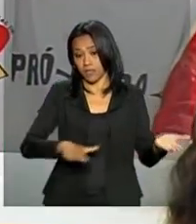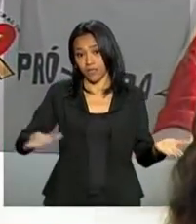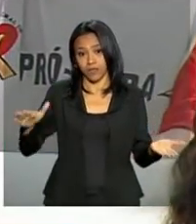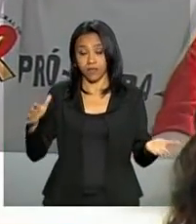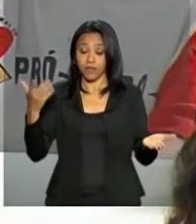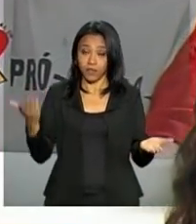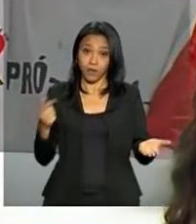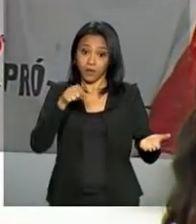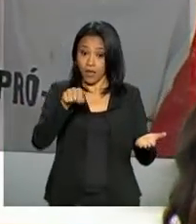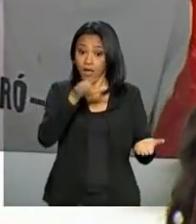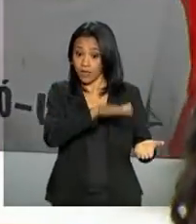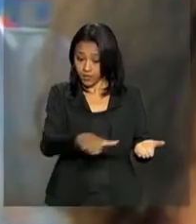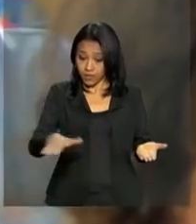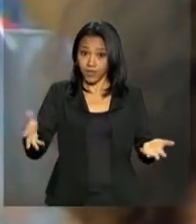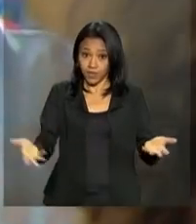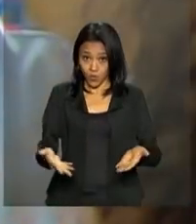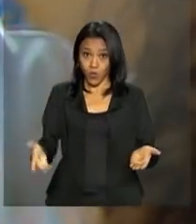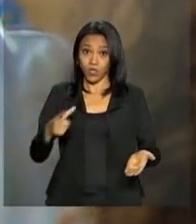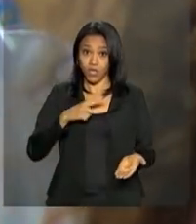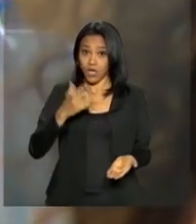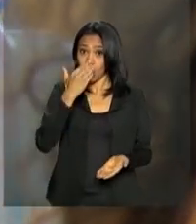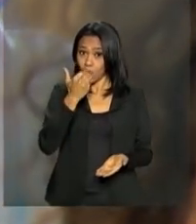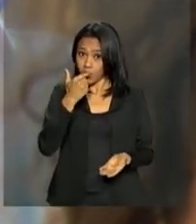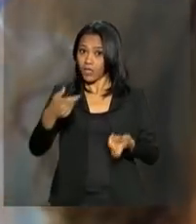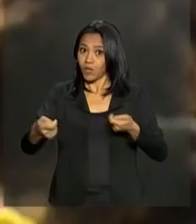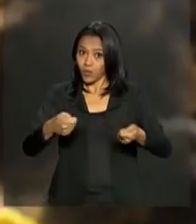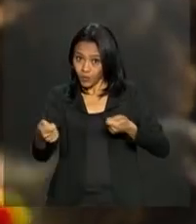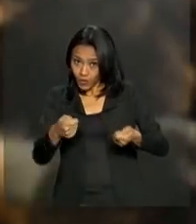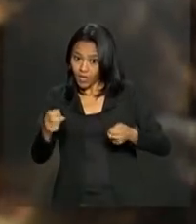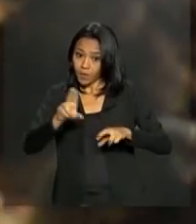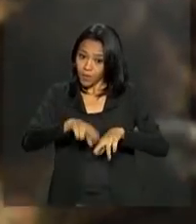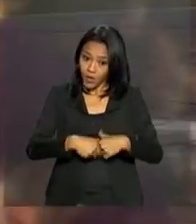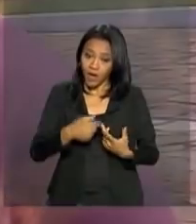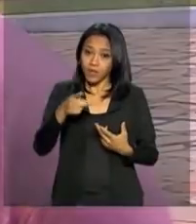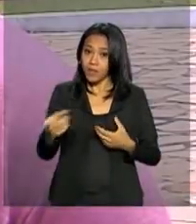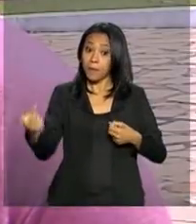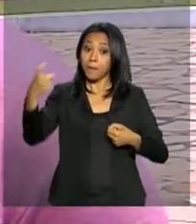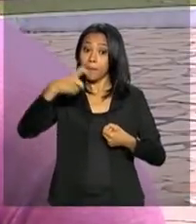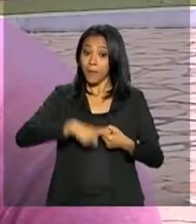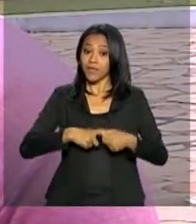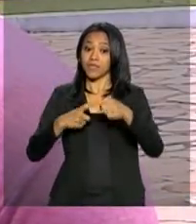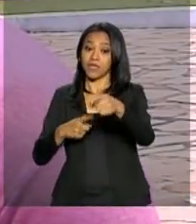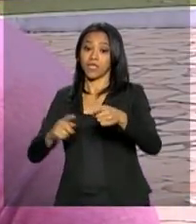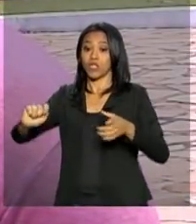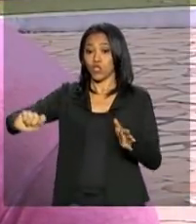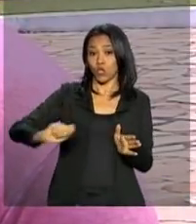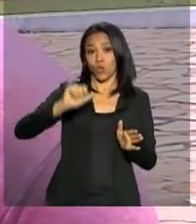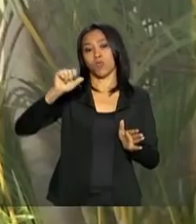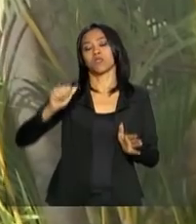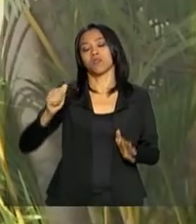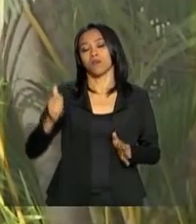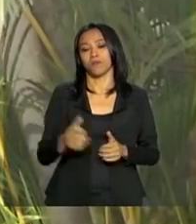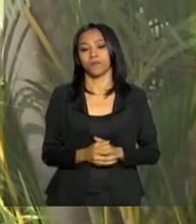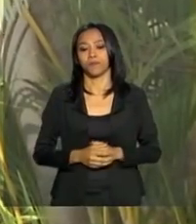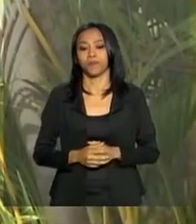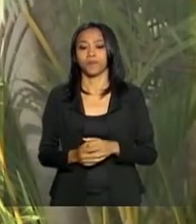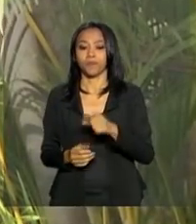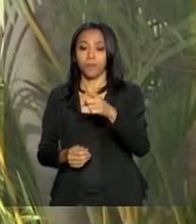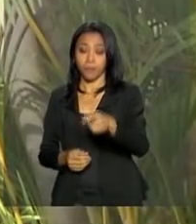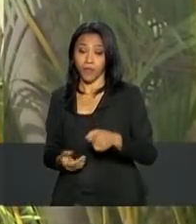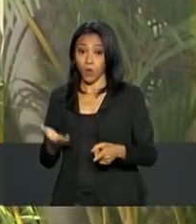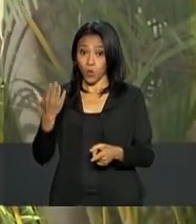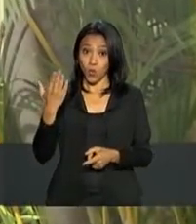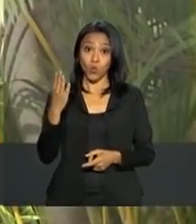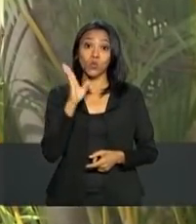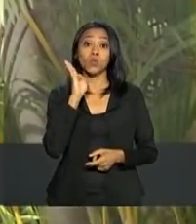as crianças hoje tem com alimentação balanceada por causa dessa parceria dessas doações que chegam até nós os bancos de alimentos